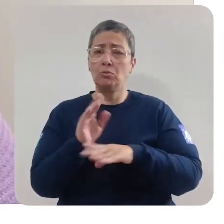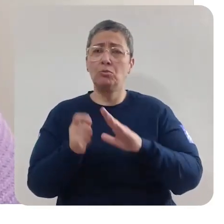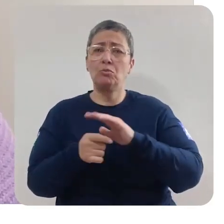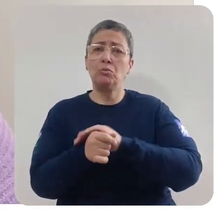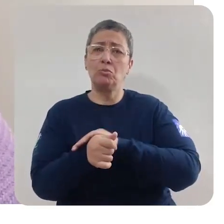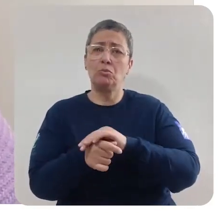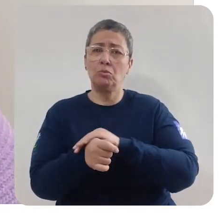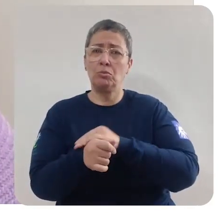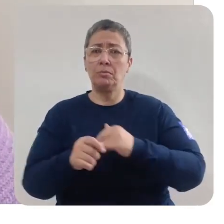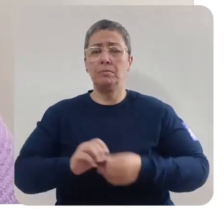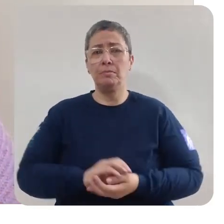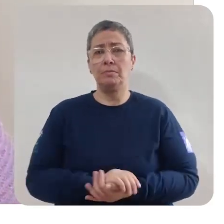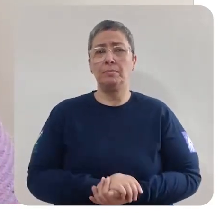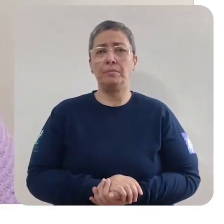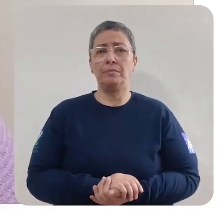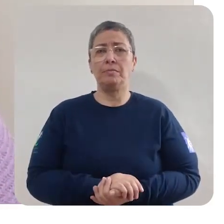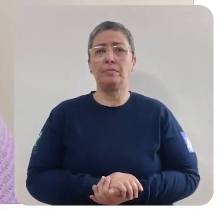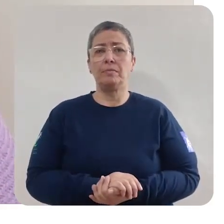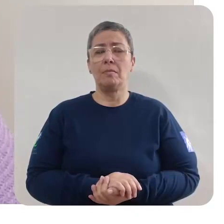o jabuti.